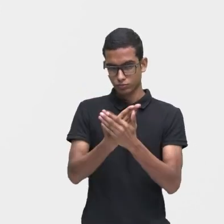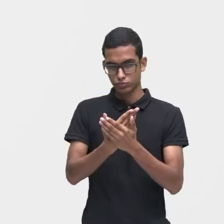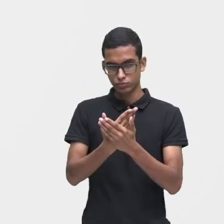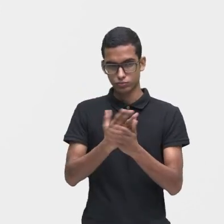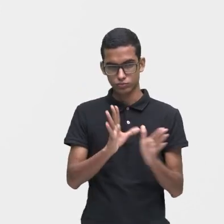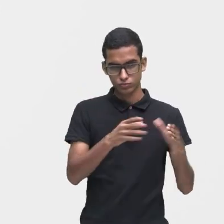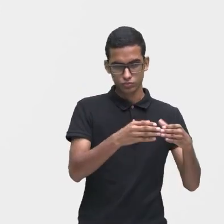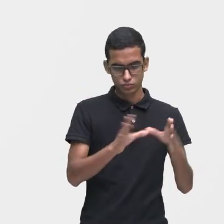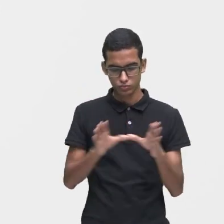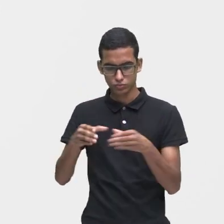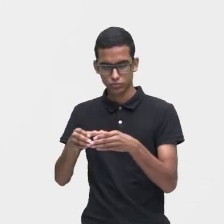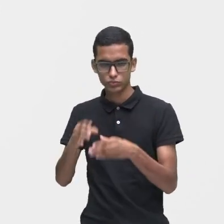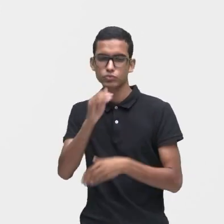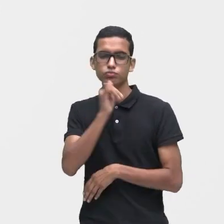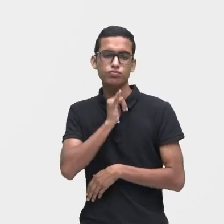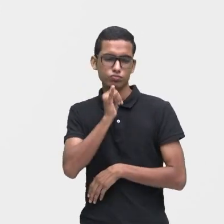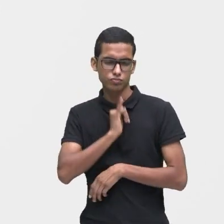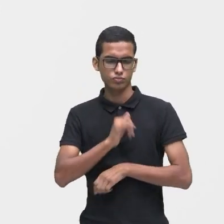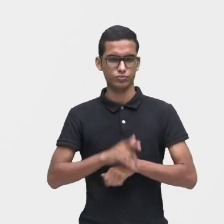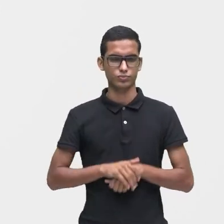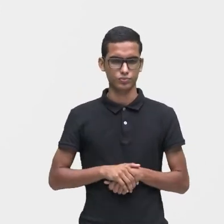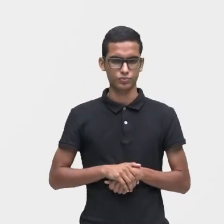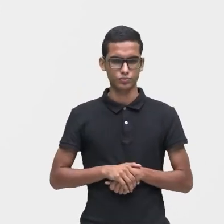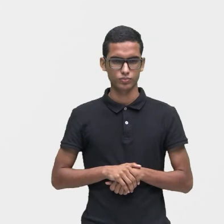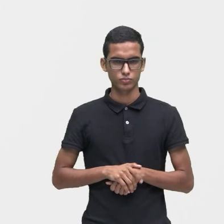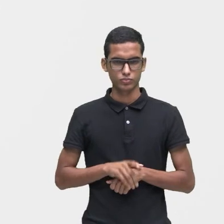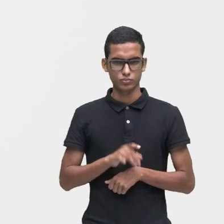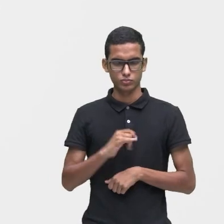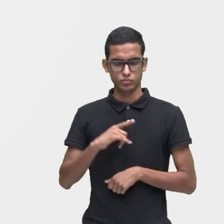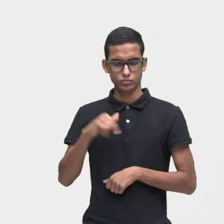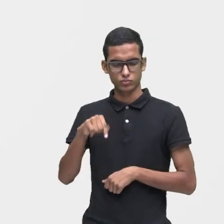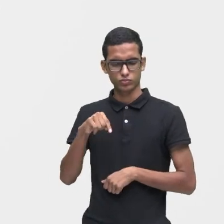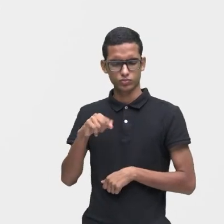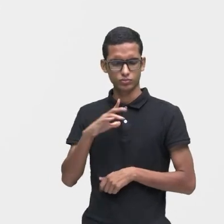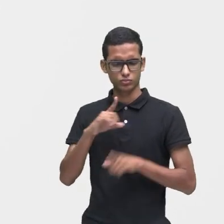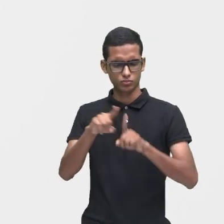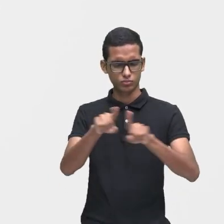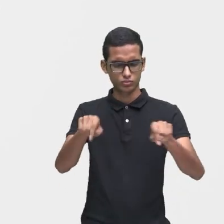em ação. Por exemplo, suponhamos que nessa sala de aula,